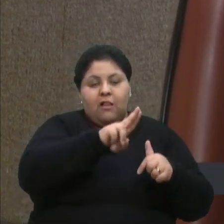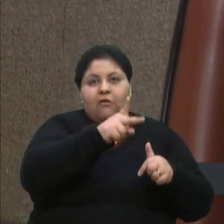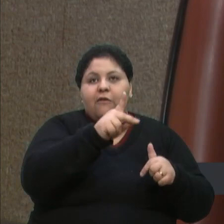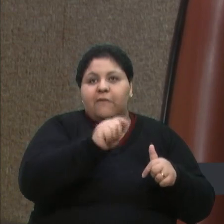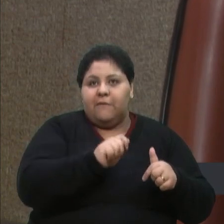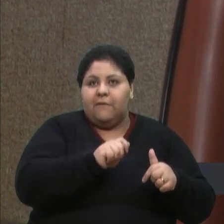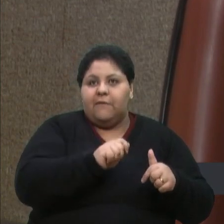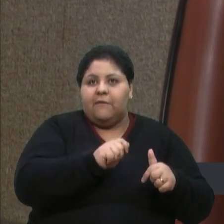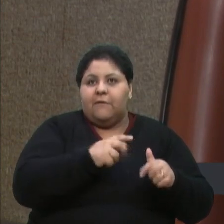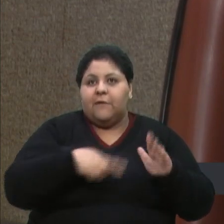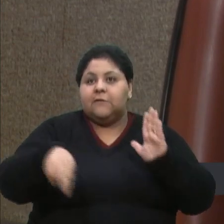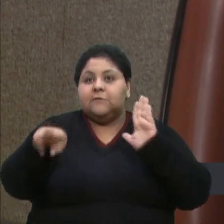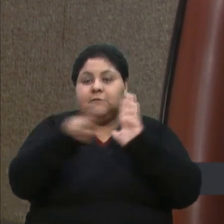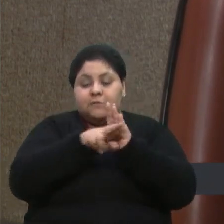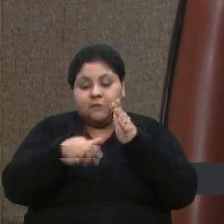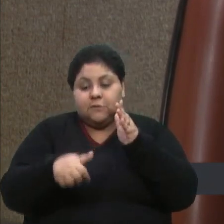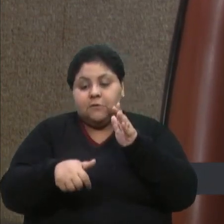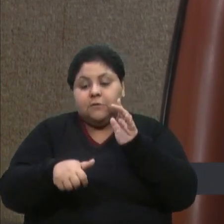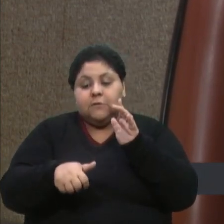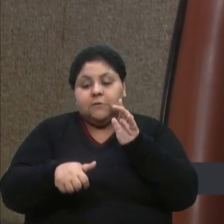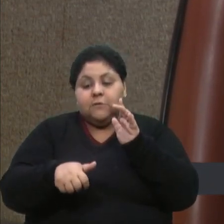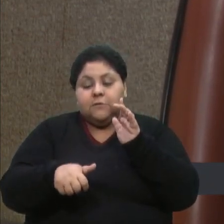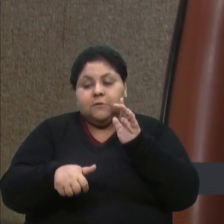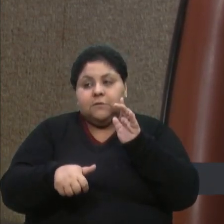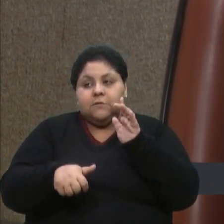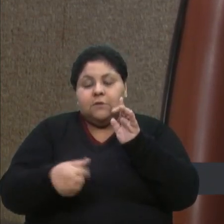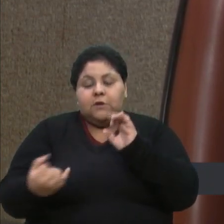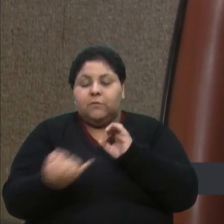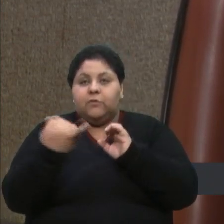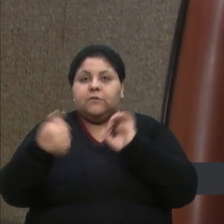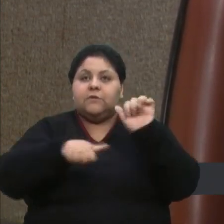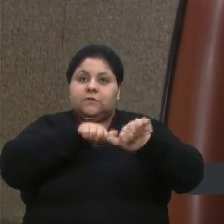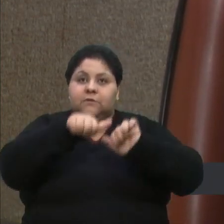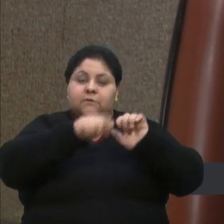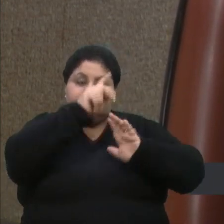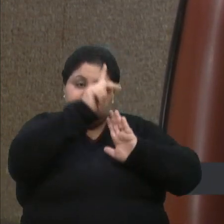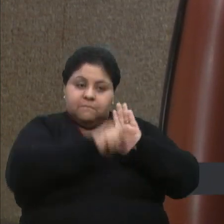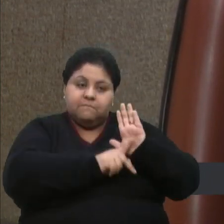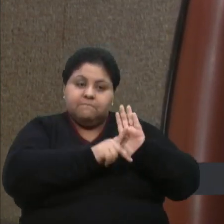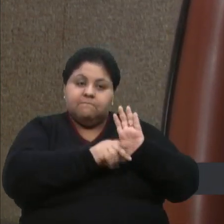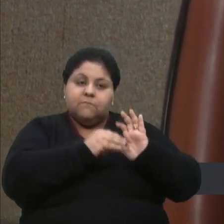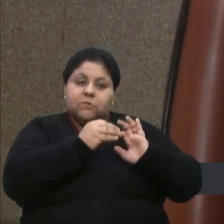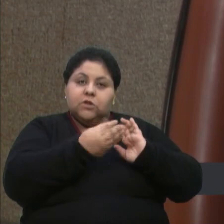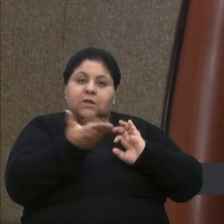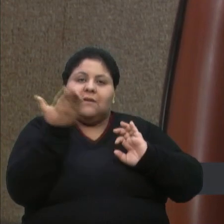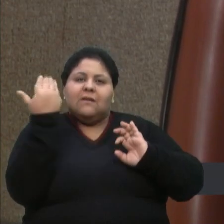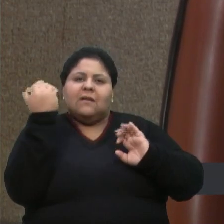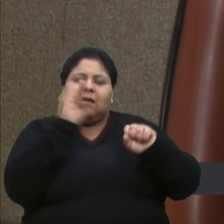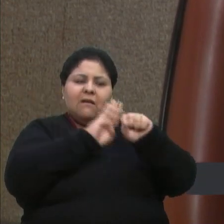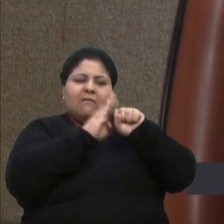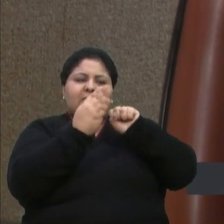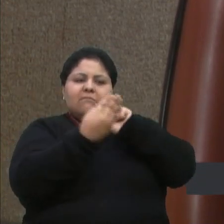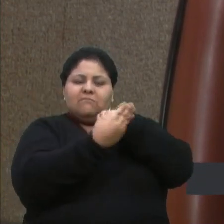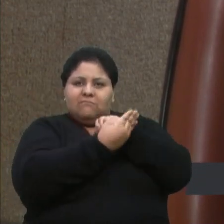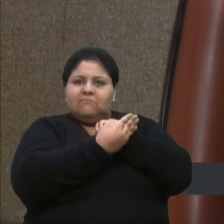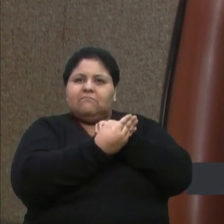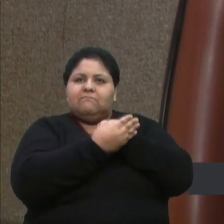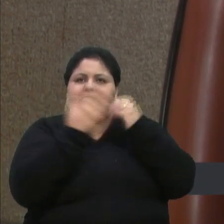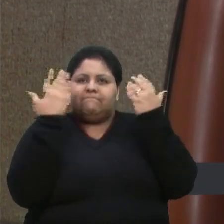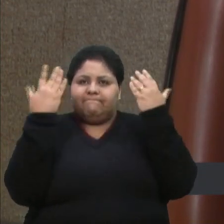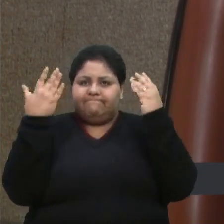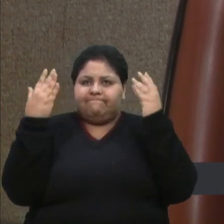para mudar o planejamento, talvez, de como é conduzido lá no bairro o atendimento sem cair na UPA. Parabéns,